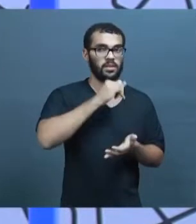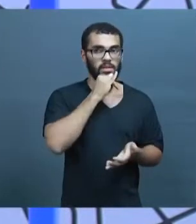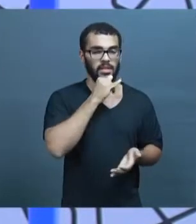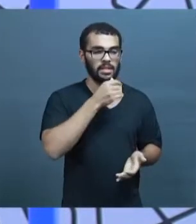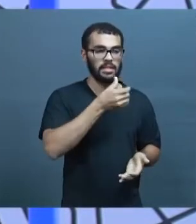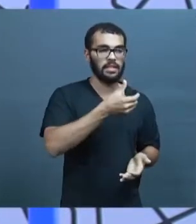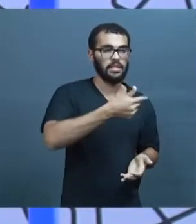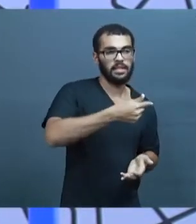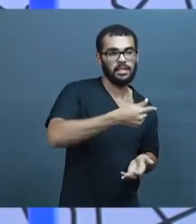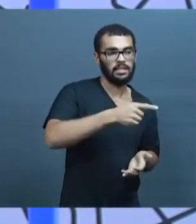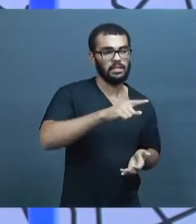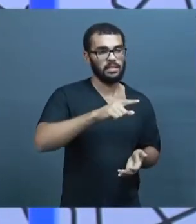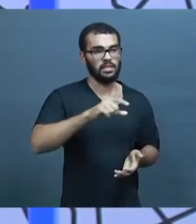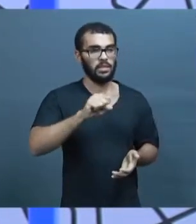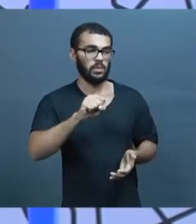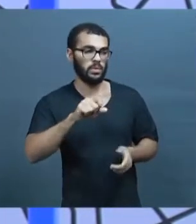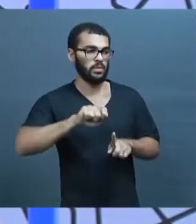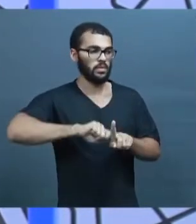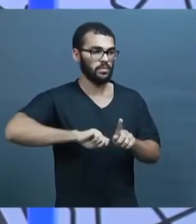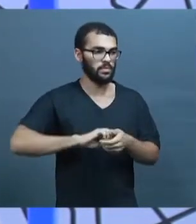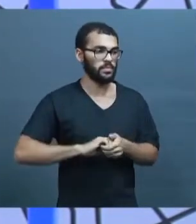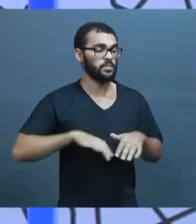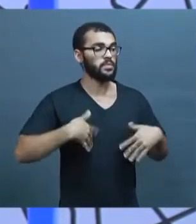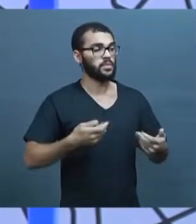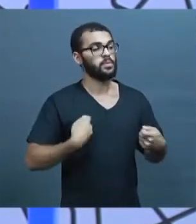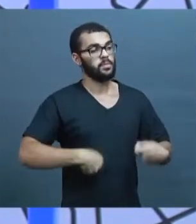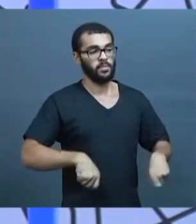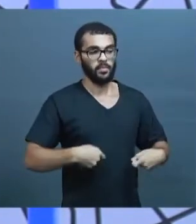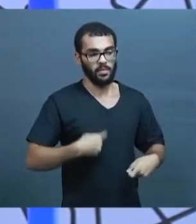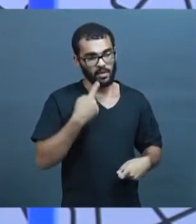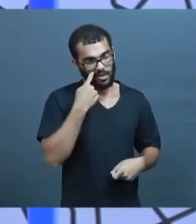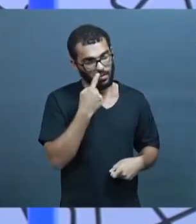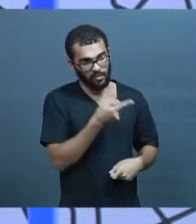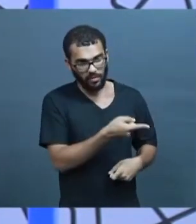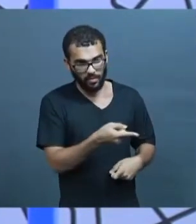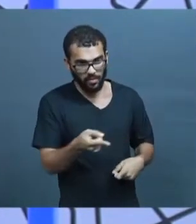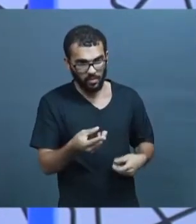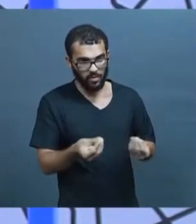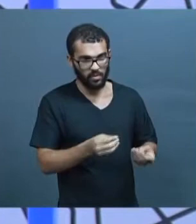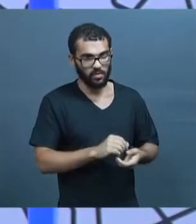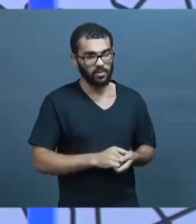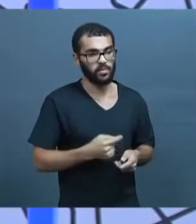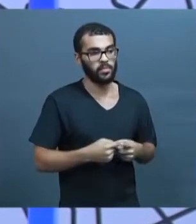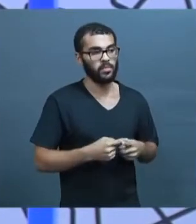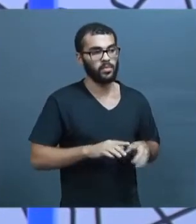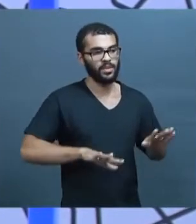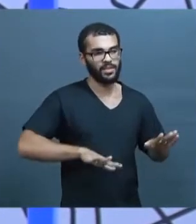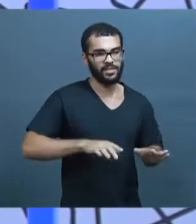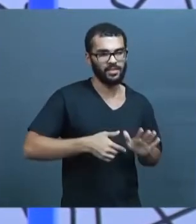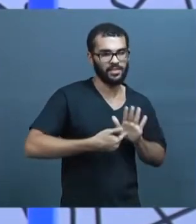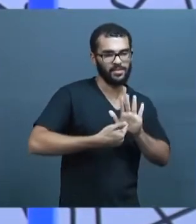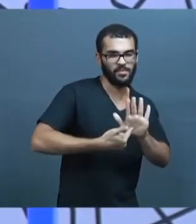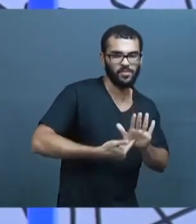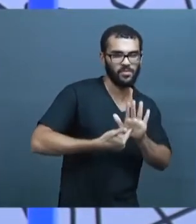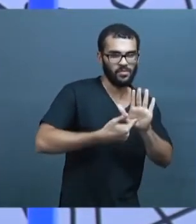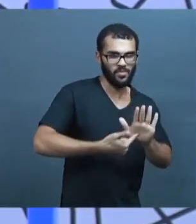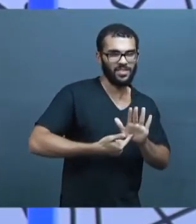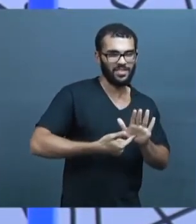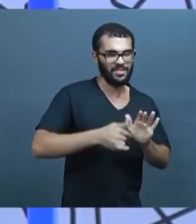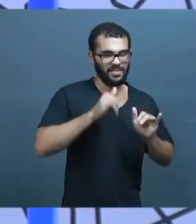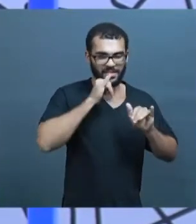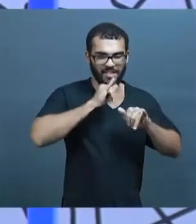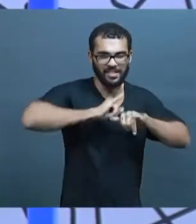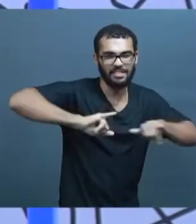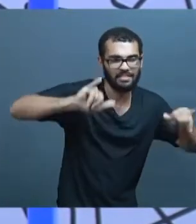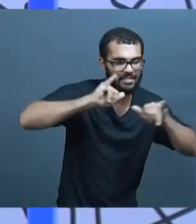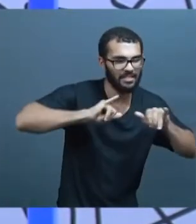7, 8 meses. Então, é preciso qualificar essas coisas, uhum. Porque às vezes, como isso aparece aí muitas vezes na grande mídia, dá